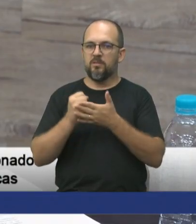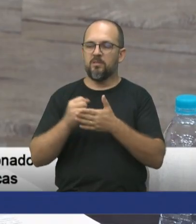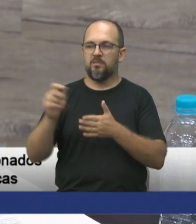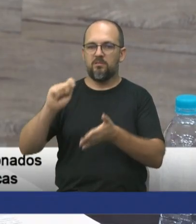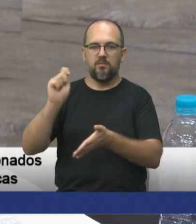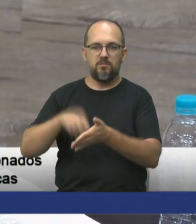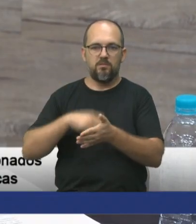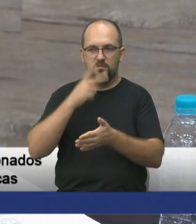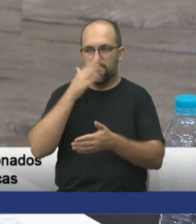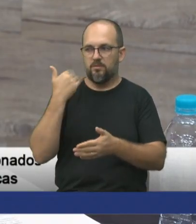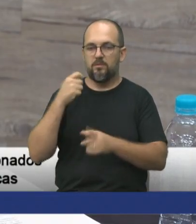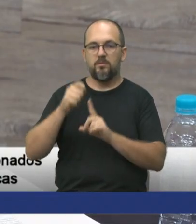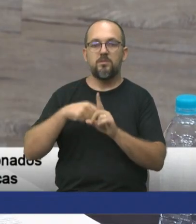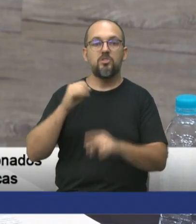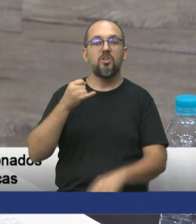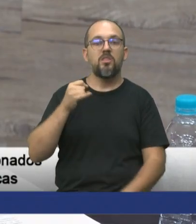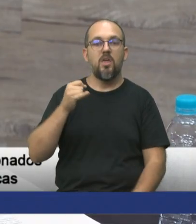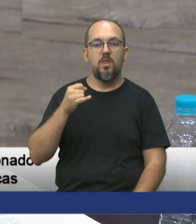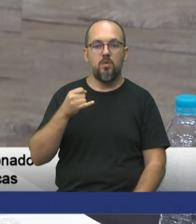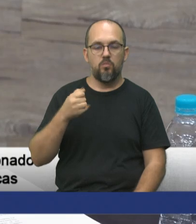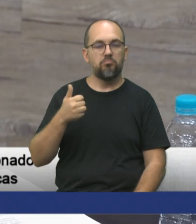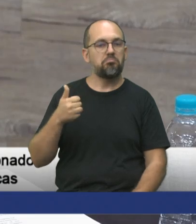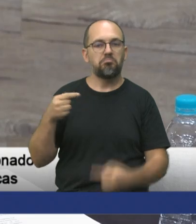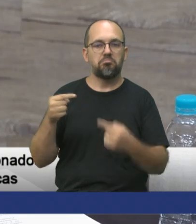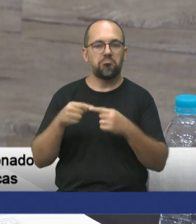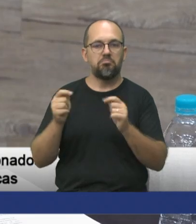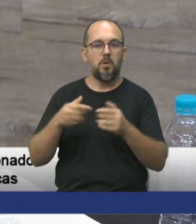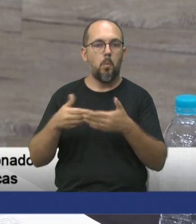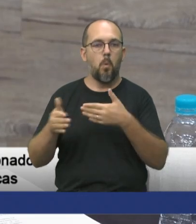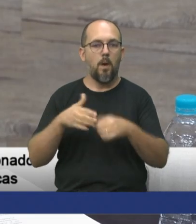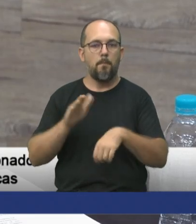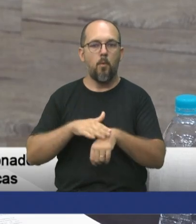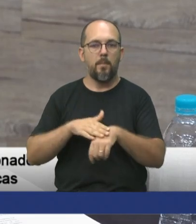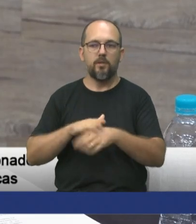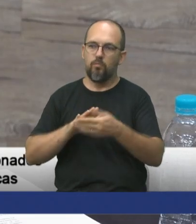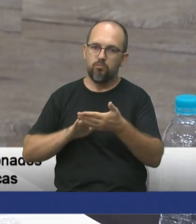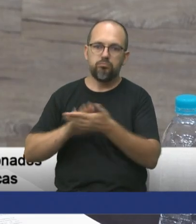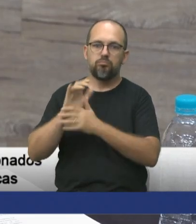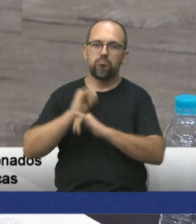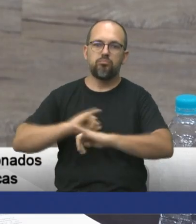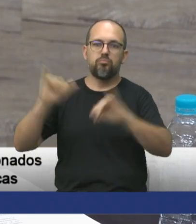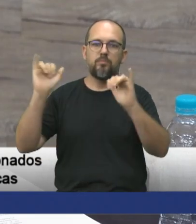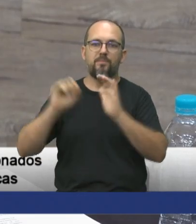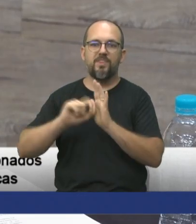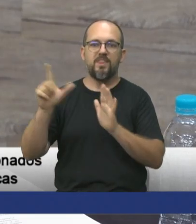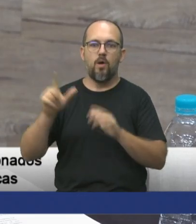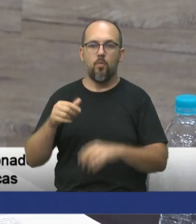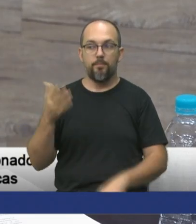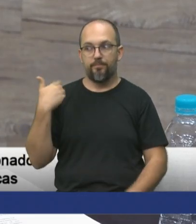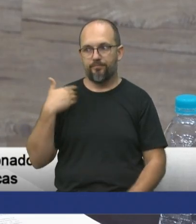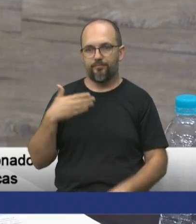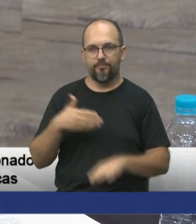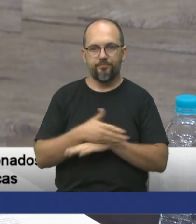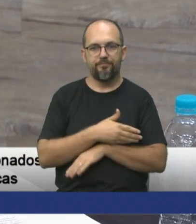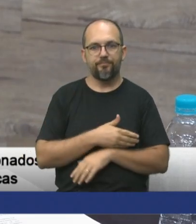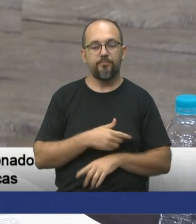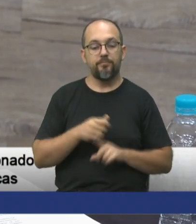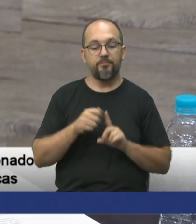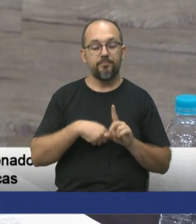o contrato desde janeiro, apta, então, a qualquer momento soltar edital. Entramos em